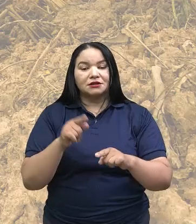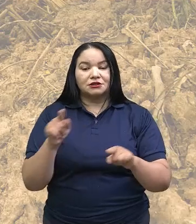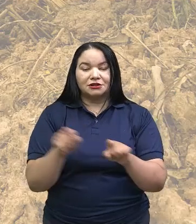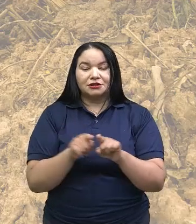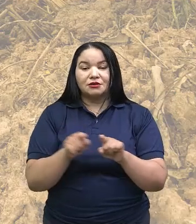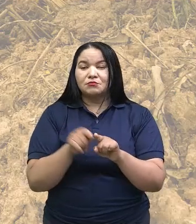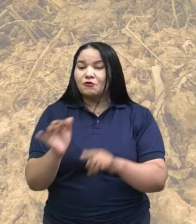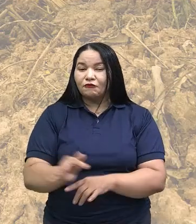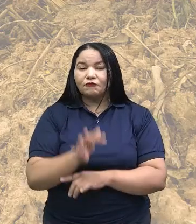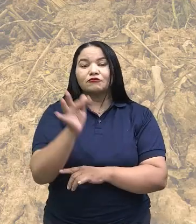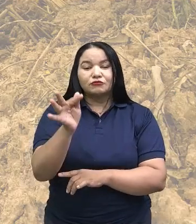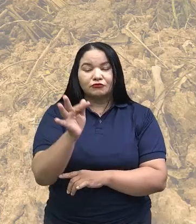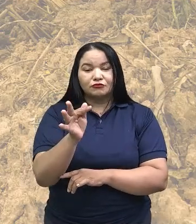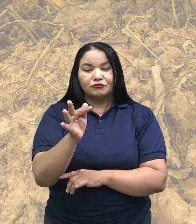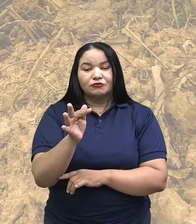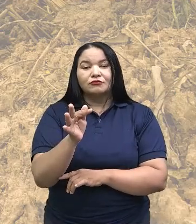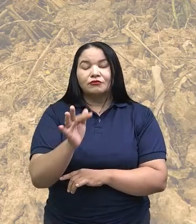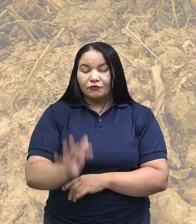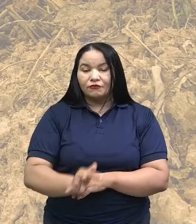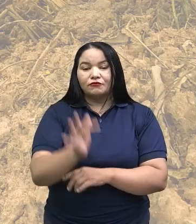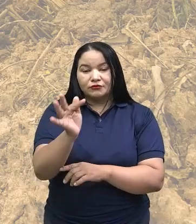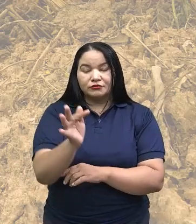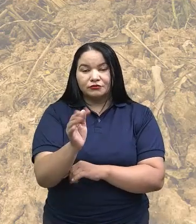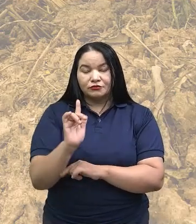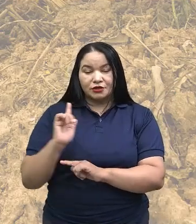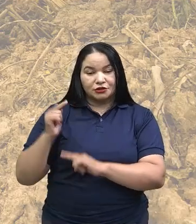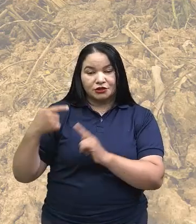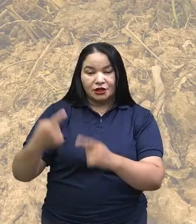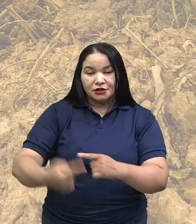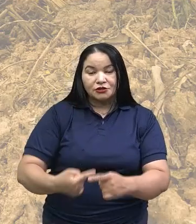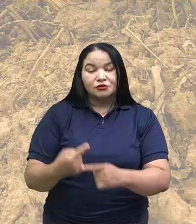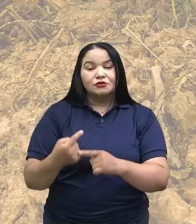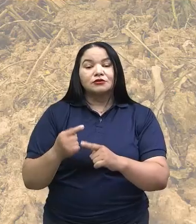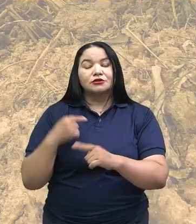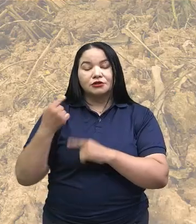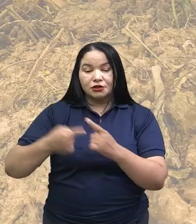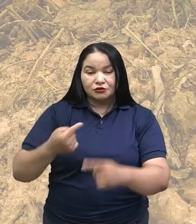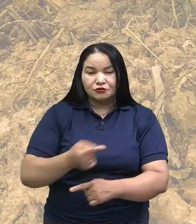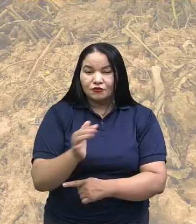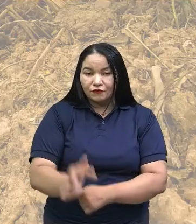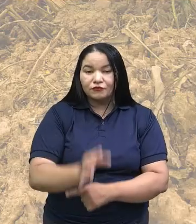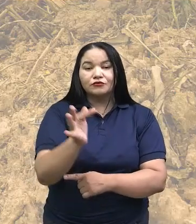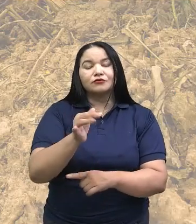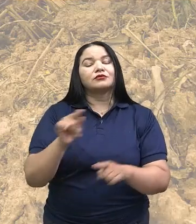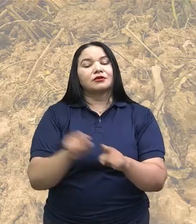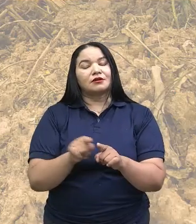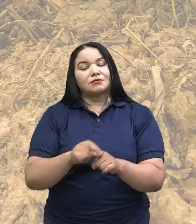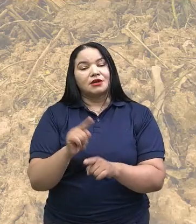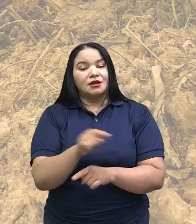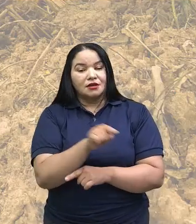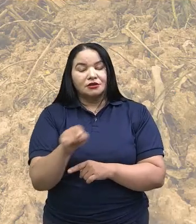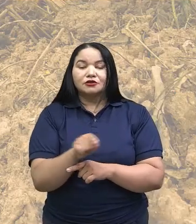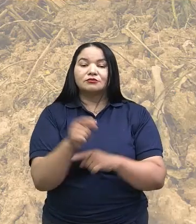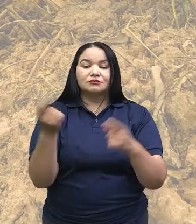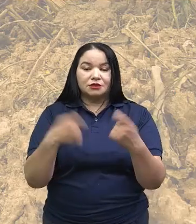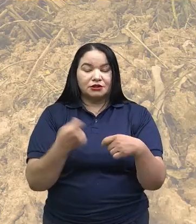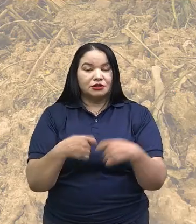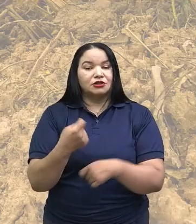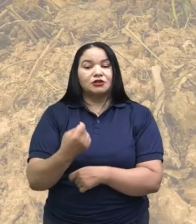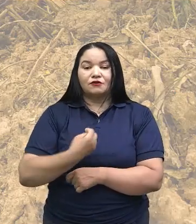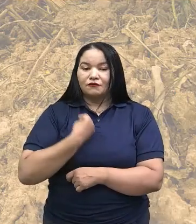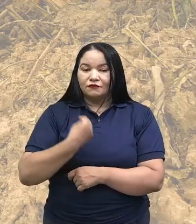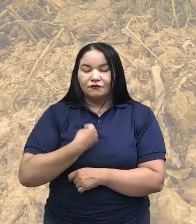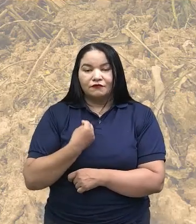nem nasceram ainda, né? As gerações do futuro, porque eles também têm o direito de ter